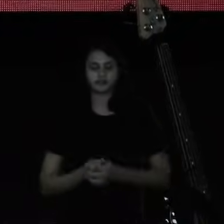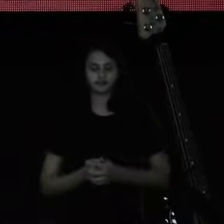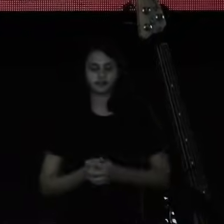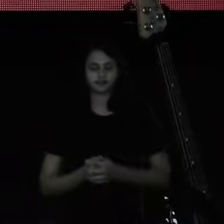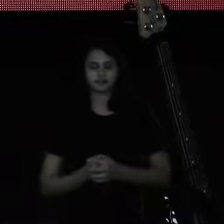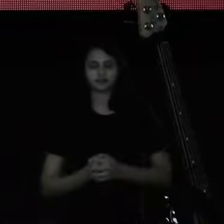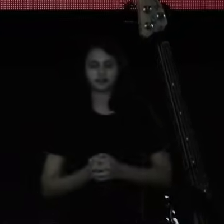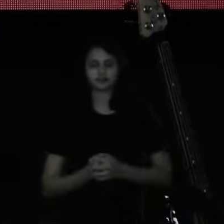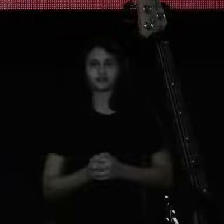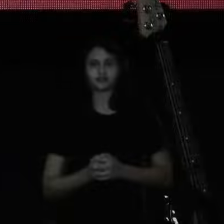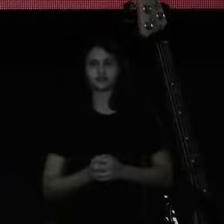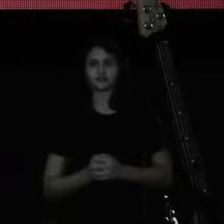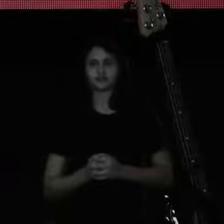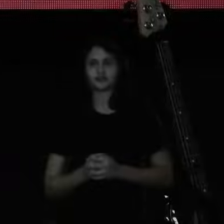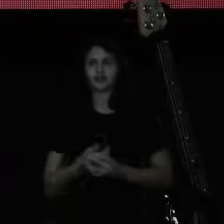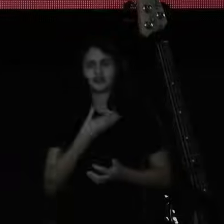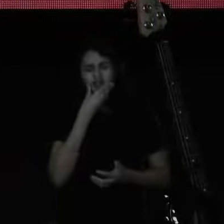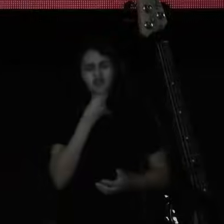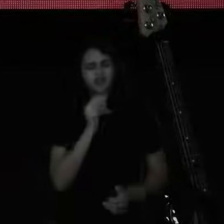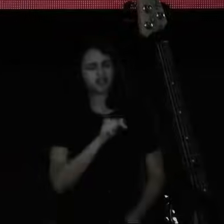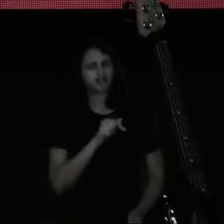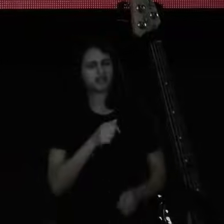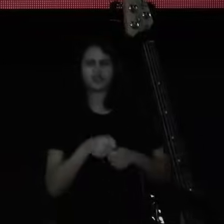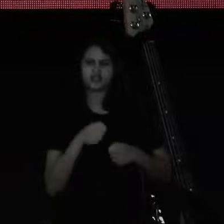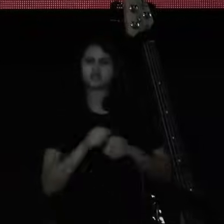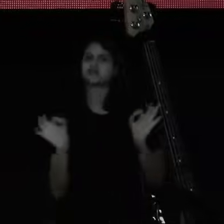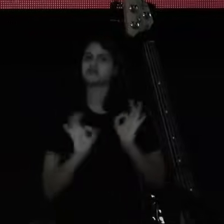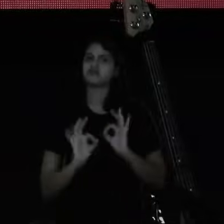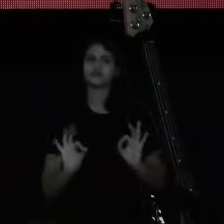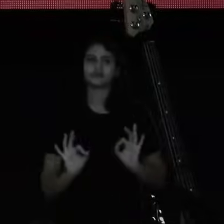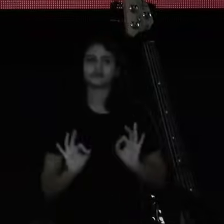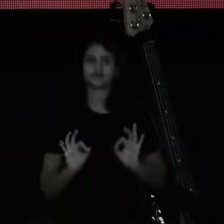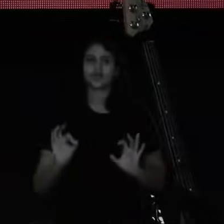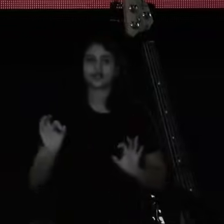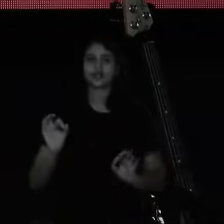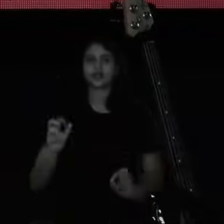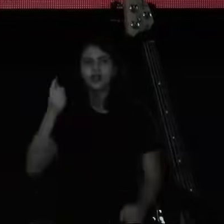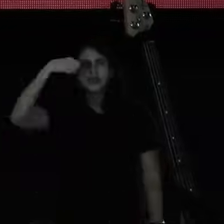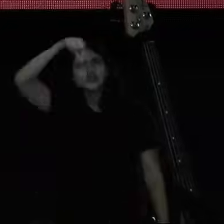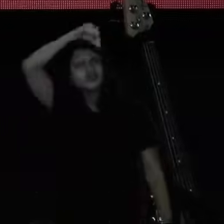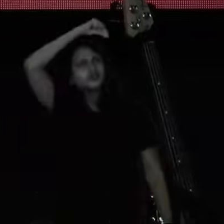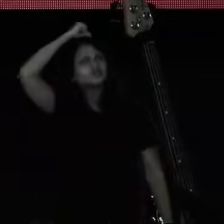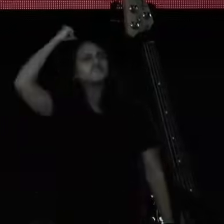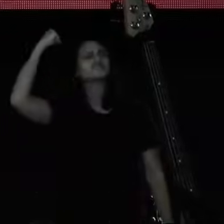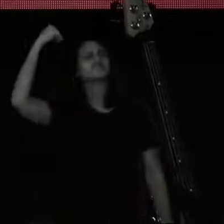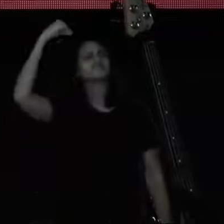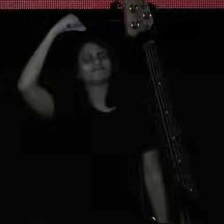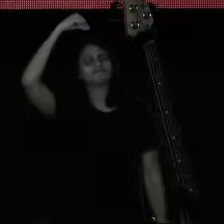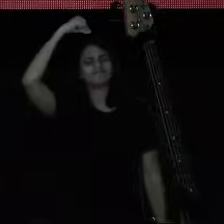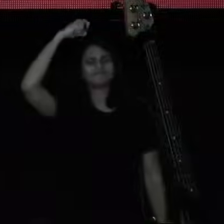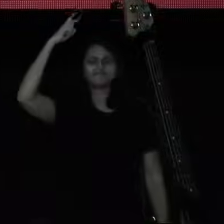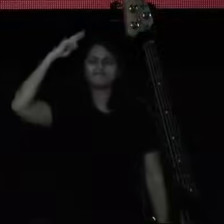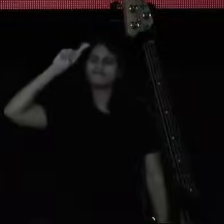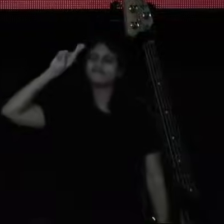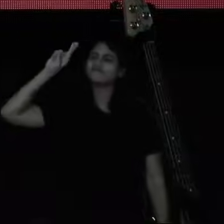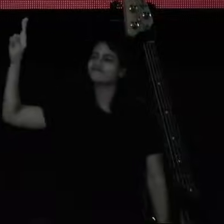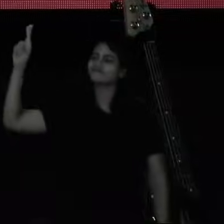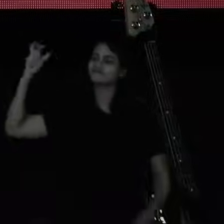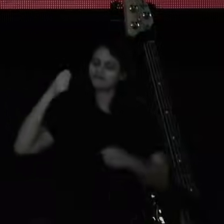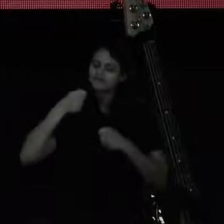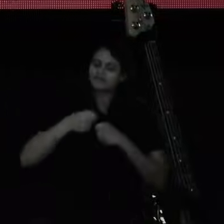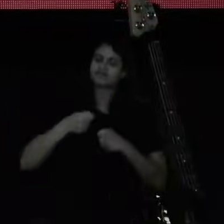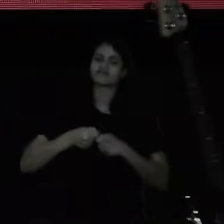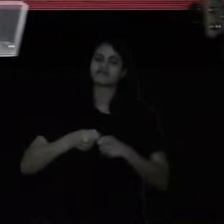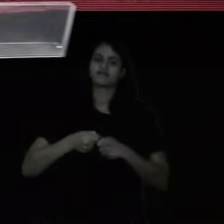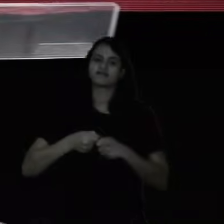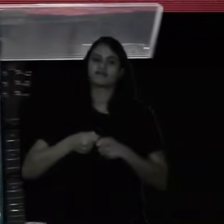Foi Jefté que fez... Foi o Espírito do Senhor. Você